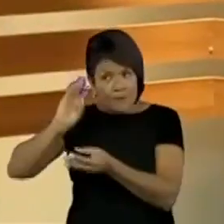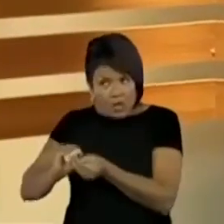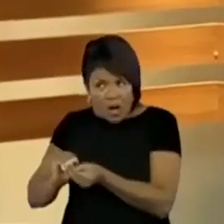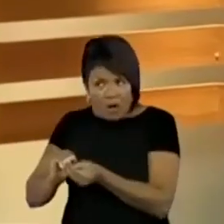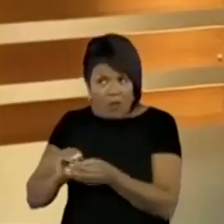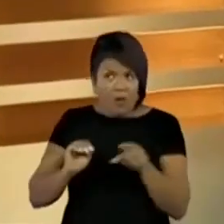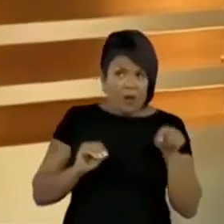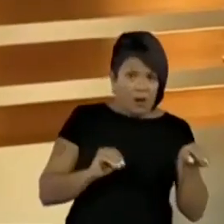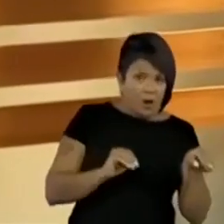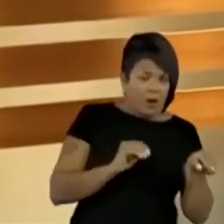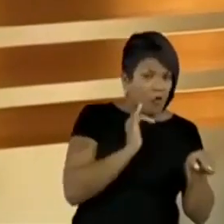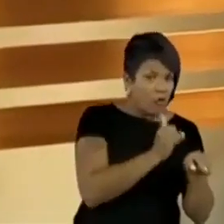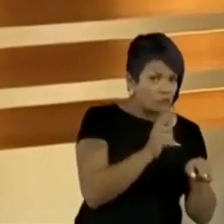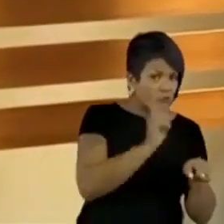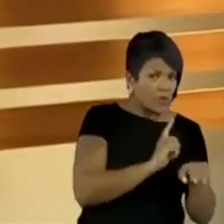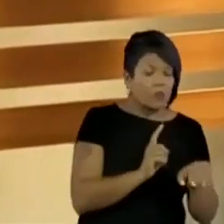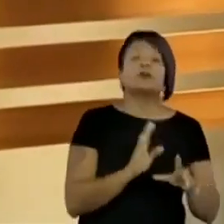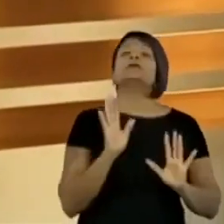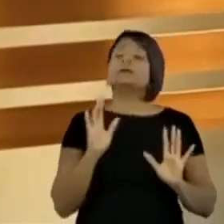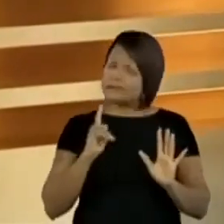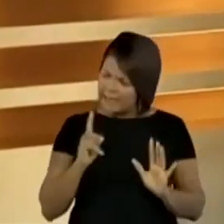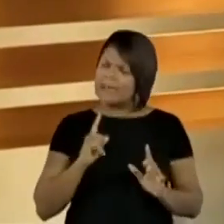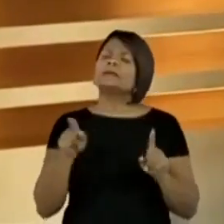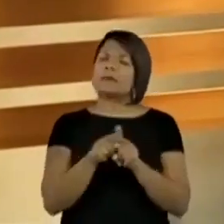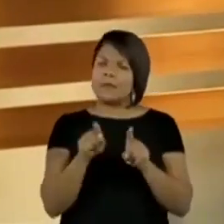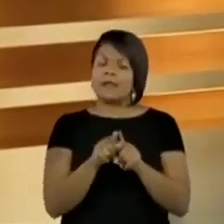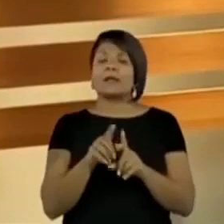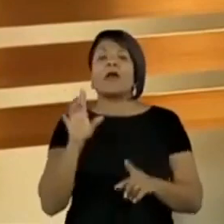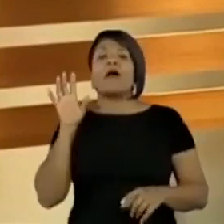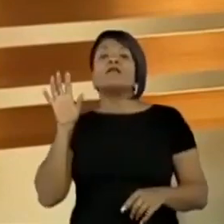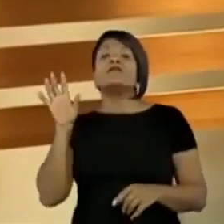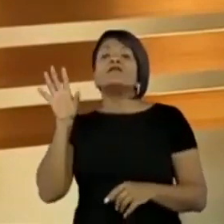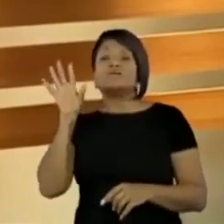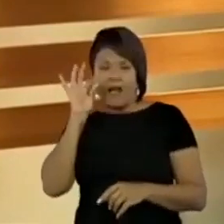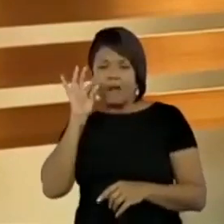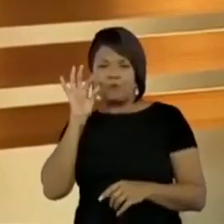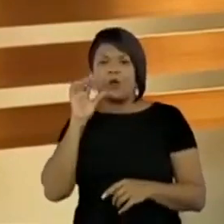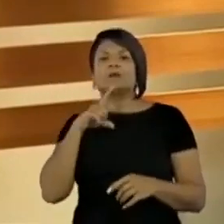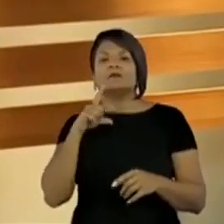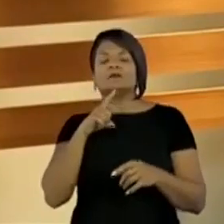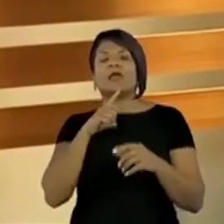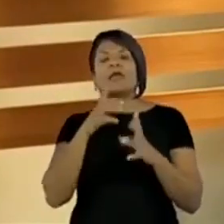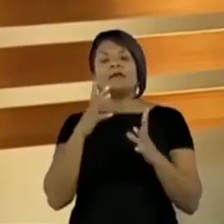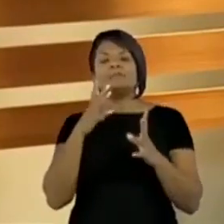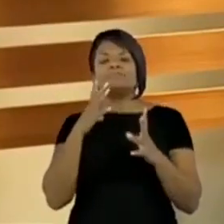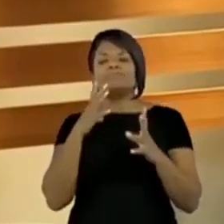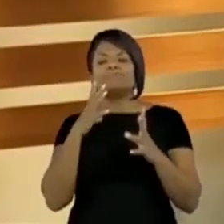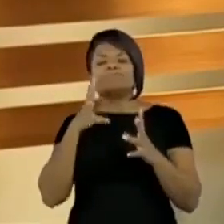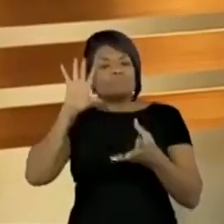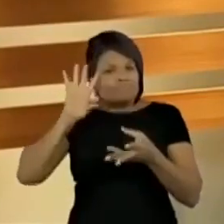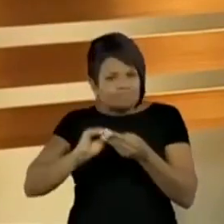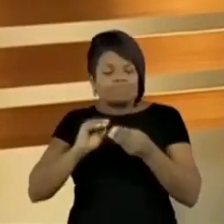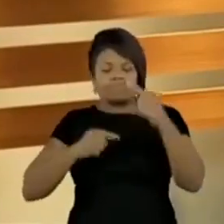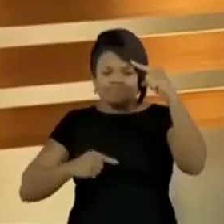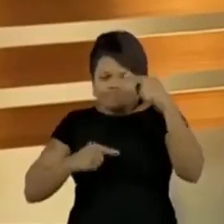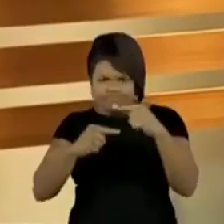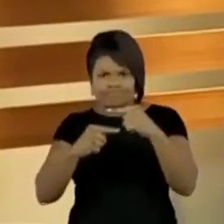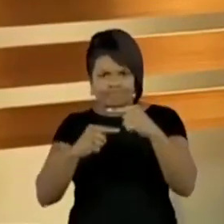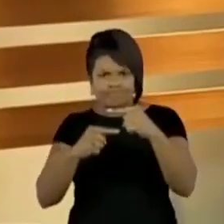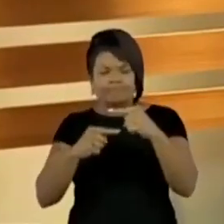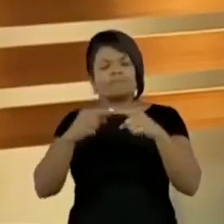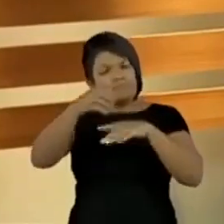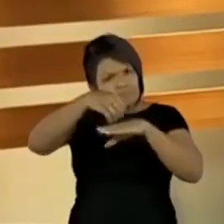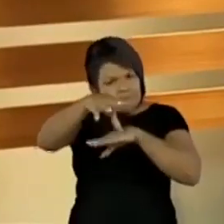mas a fábula geralmente são textos mais curtinhos e a ideia é justamente passar o ensinamento. Então, ela é escrita com